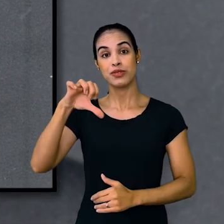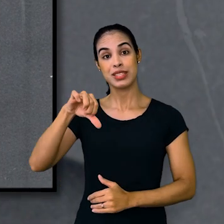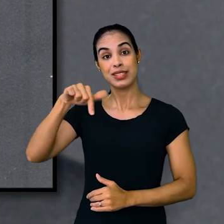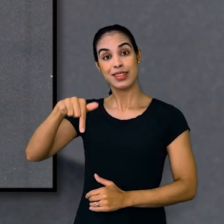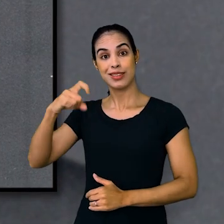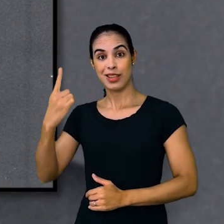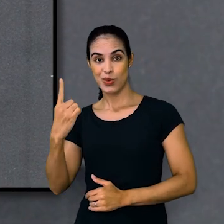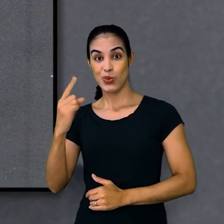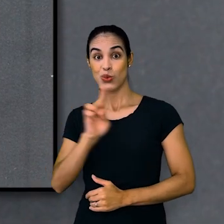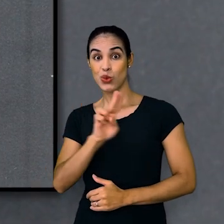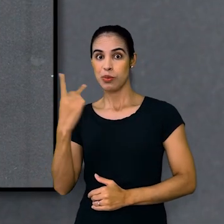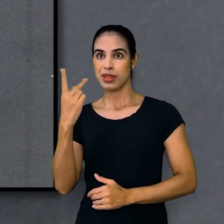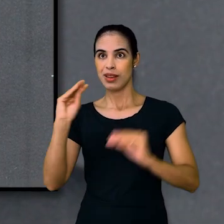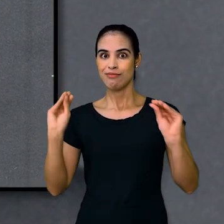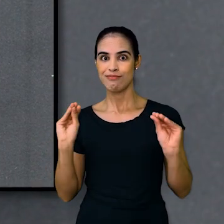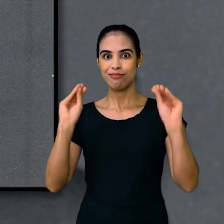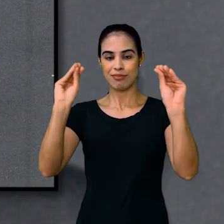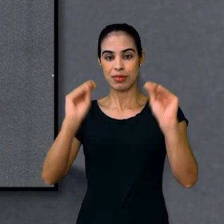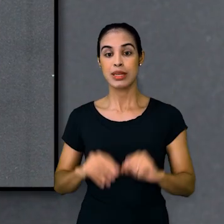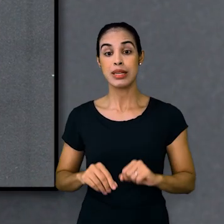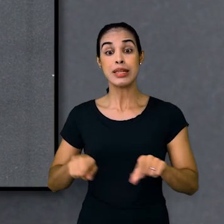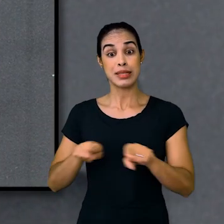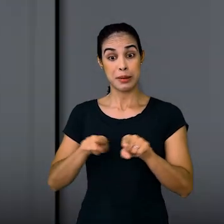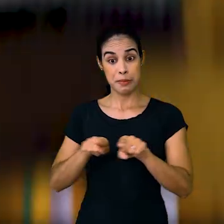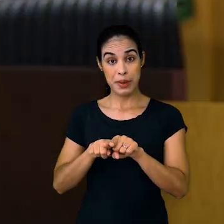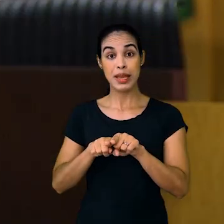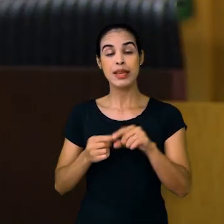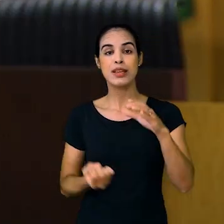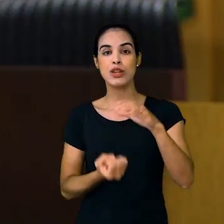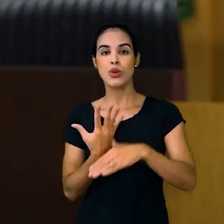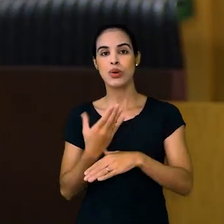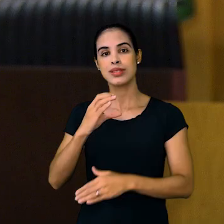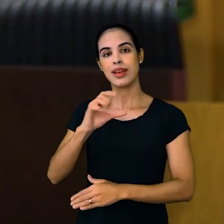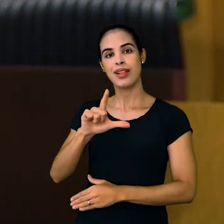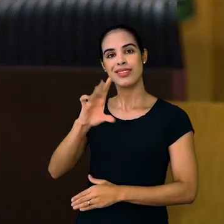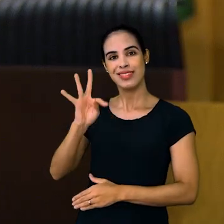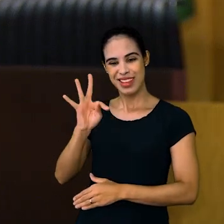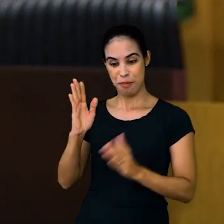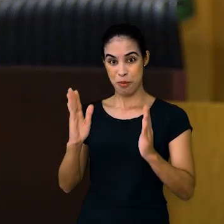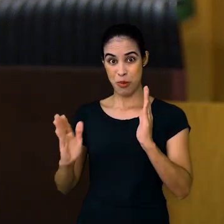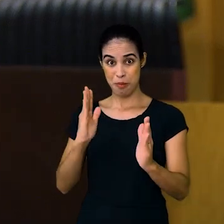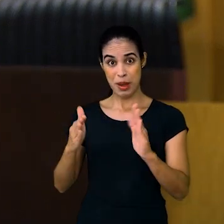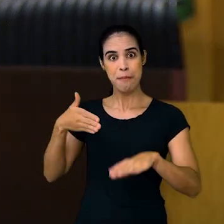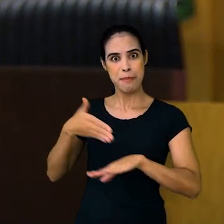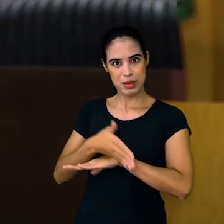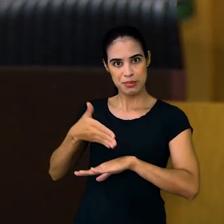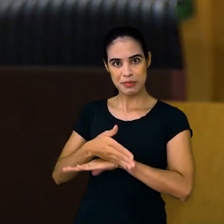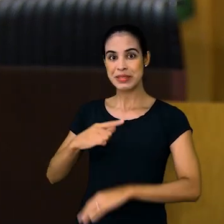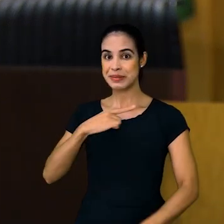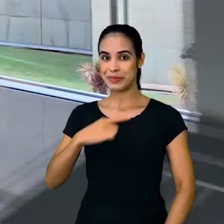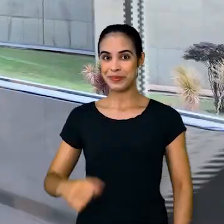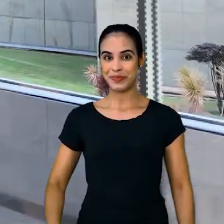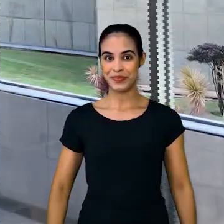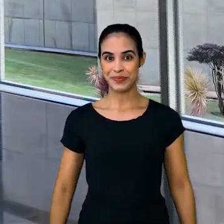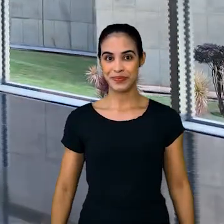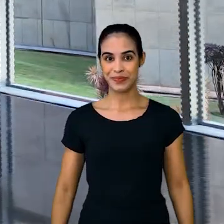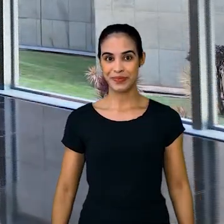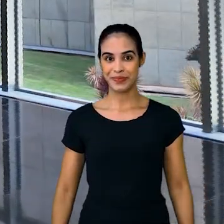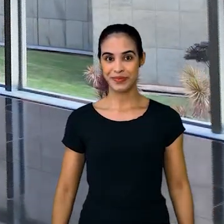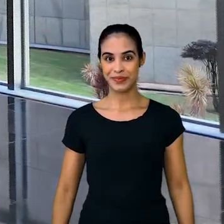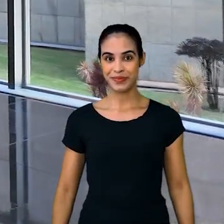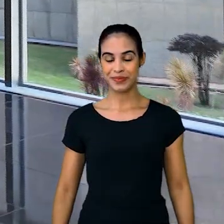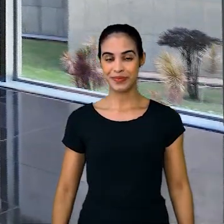1971 e integrou a comissão nomeada por Getúlio Vargas, que elaborou a CLT, a Consolidação das Leis do Trabalho. Ao longo